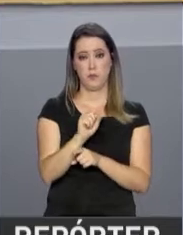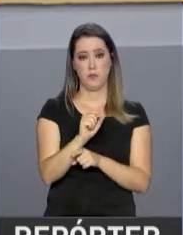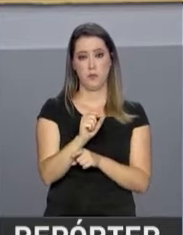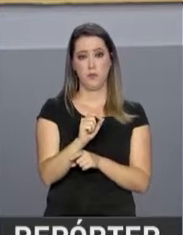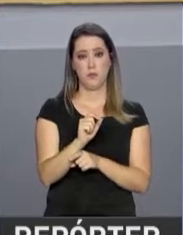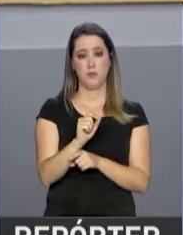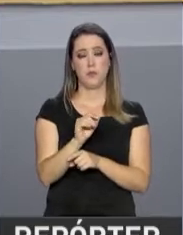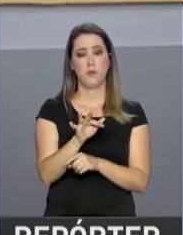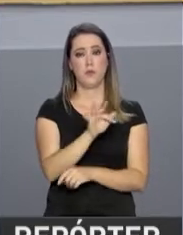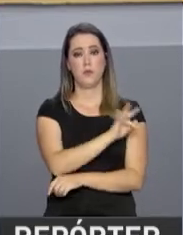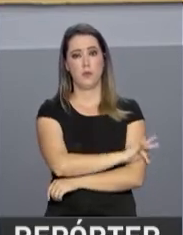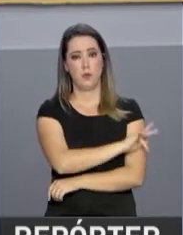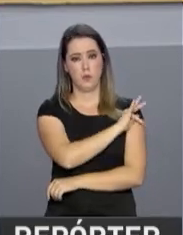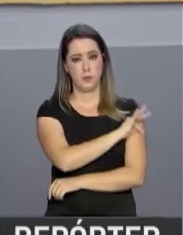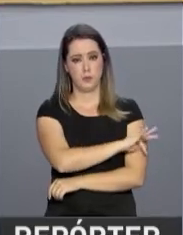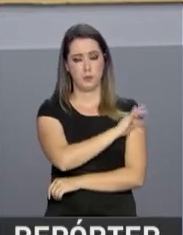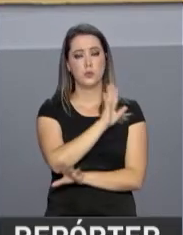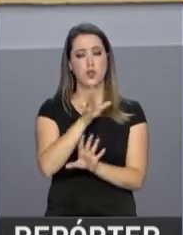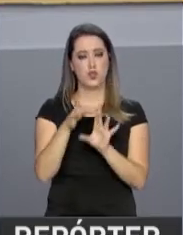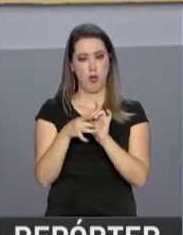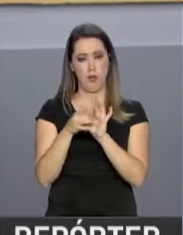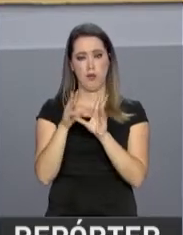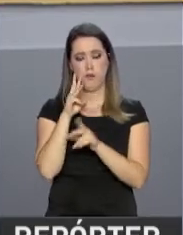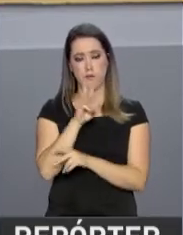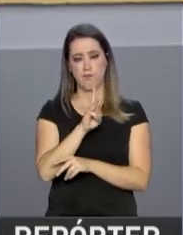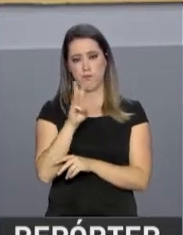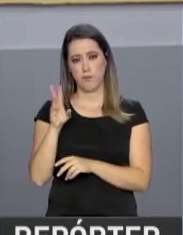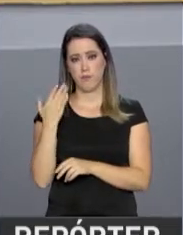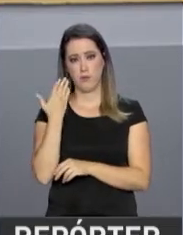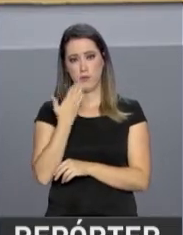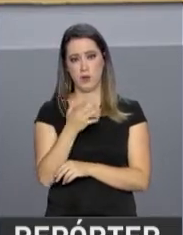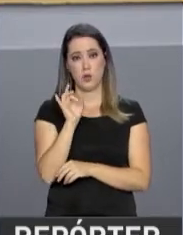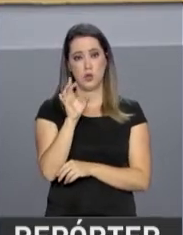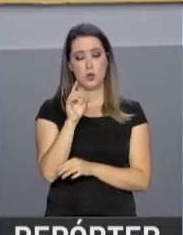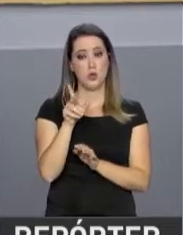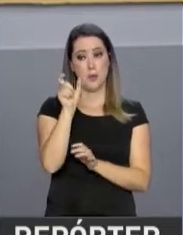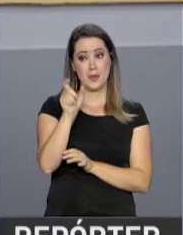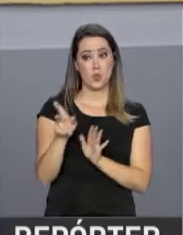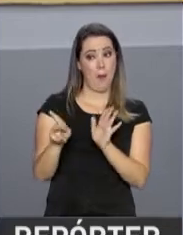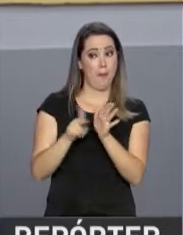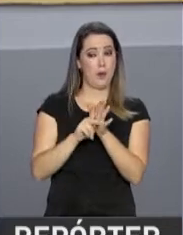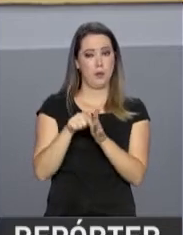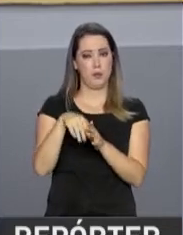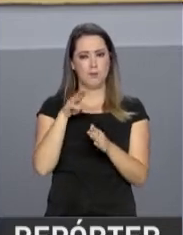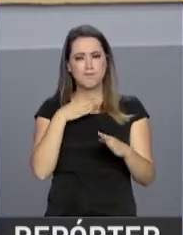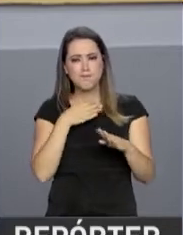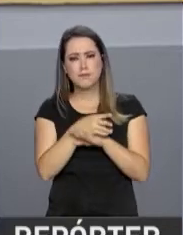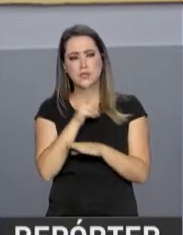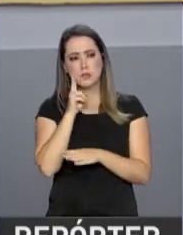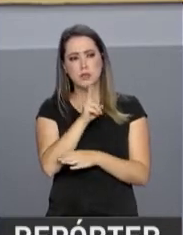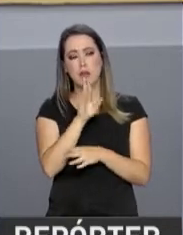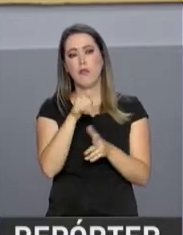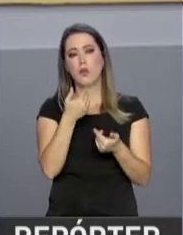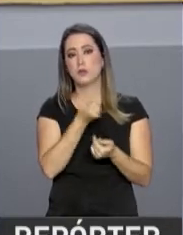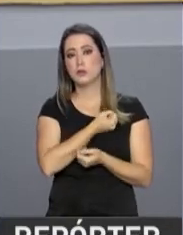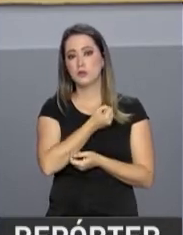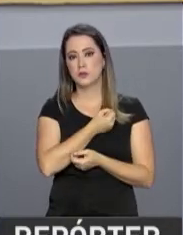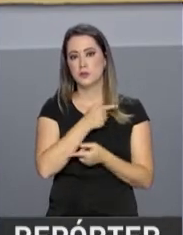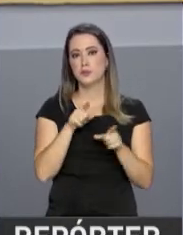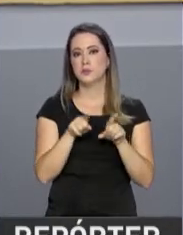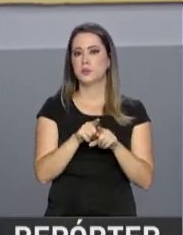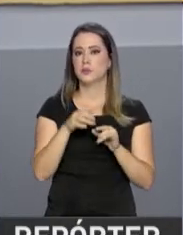2017 para o ensino fundamental já estão disponíveis só o próprio participante pode acessar o boletim de desempenho o